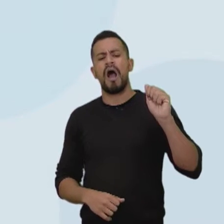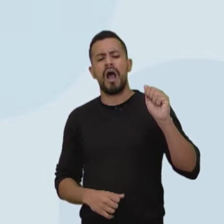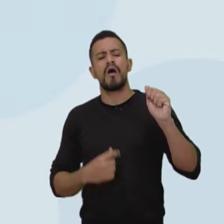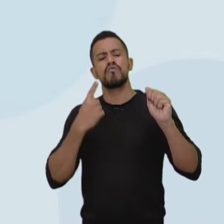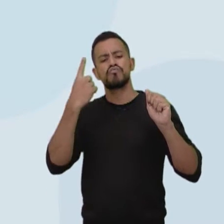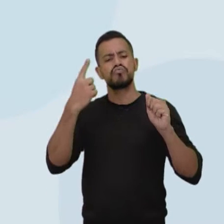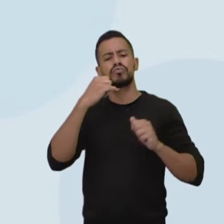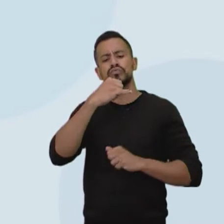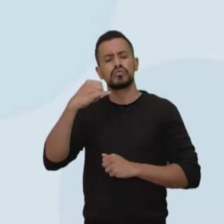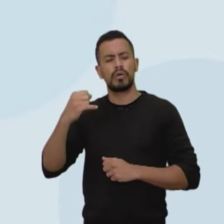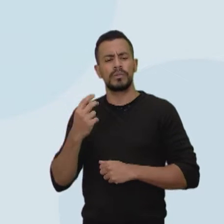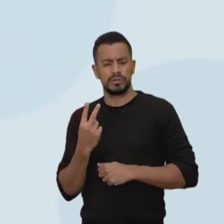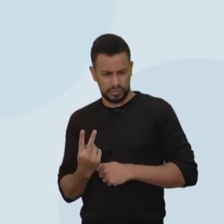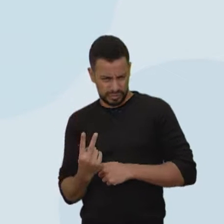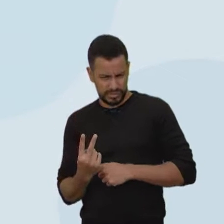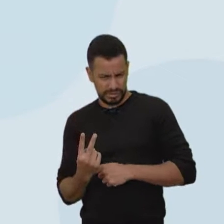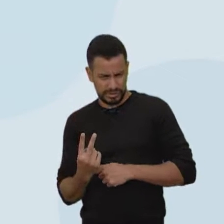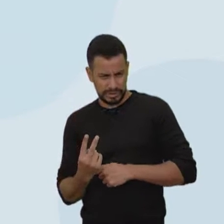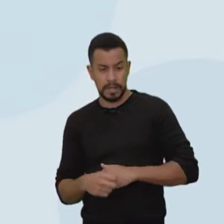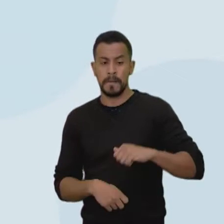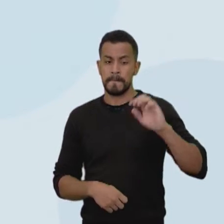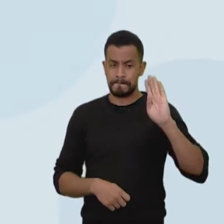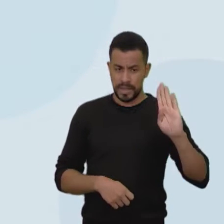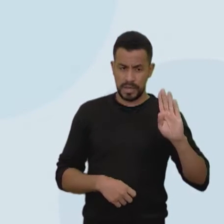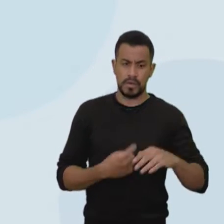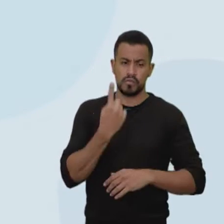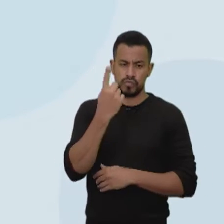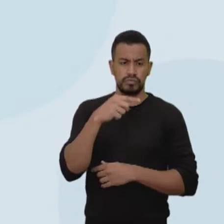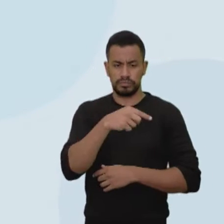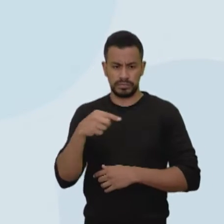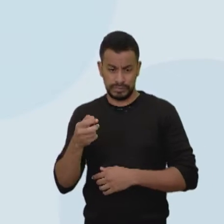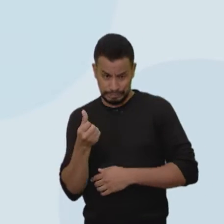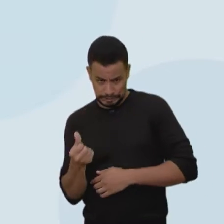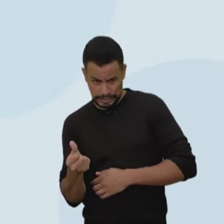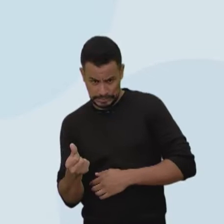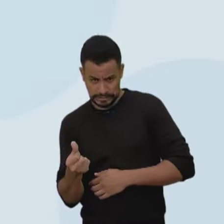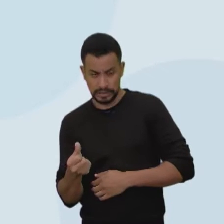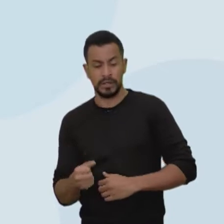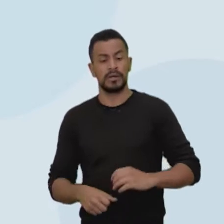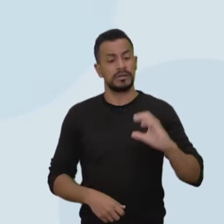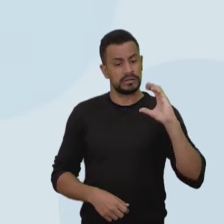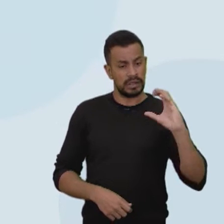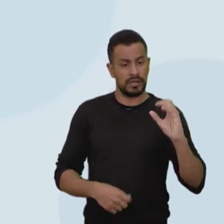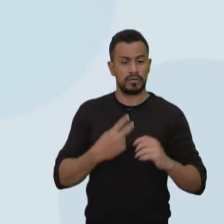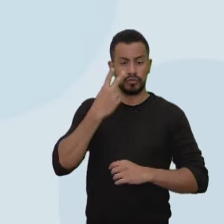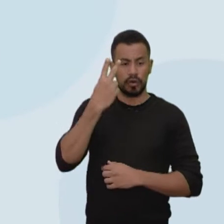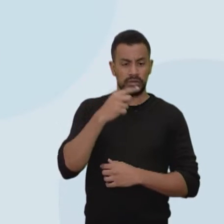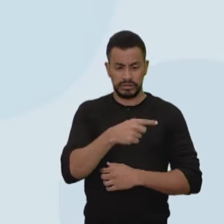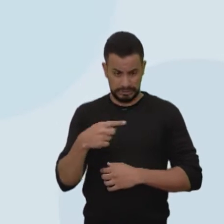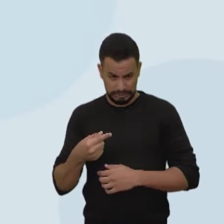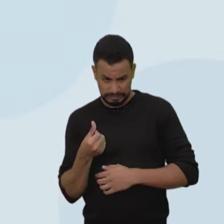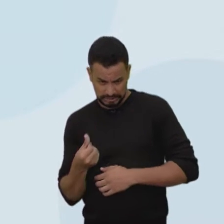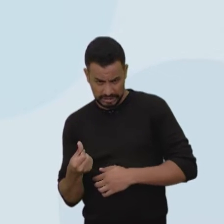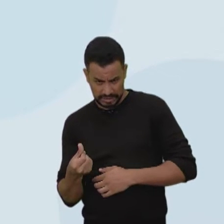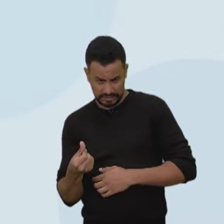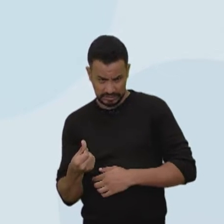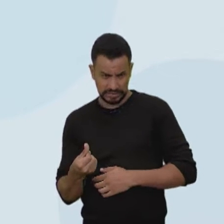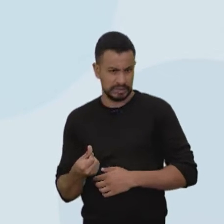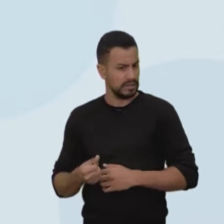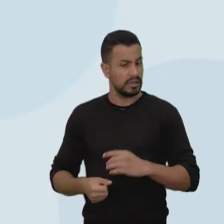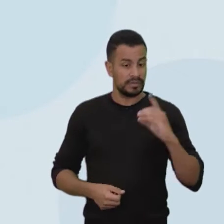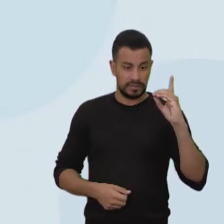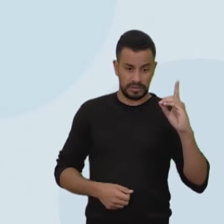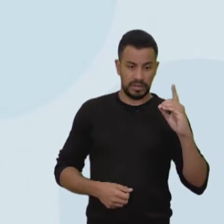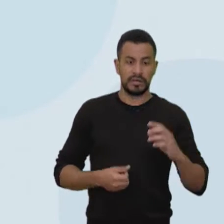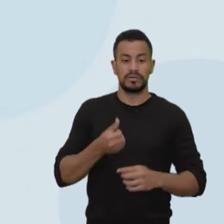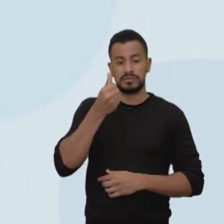um pedaço preto de 2. B, 1 sexto, 1 de 6. Item C, 2 de 6, 2